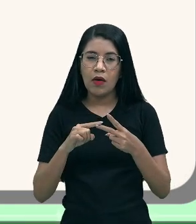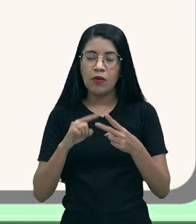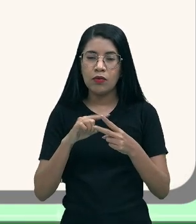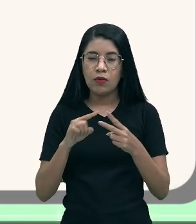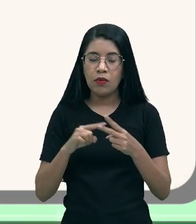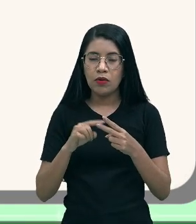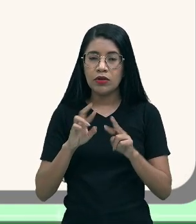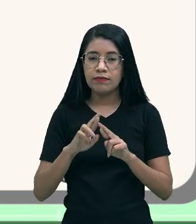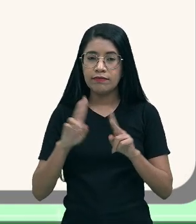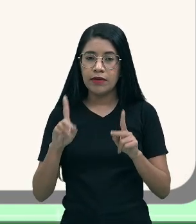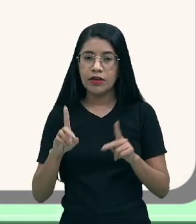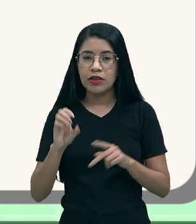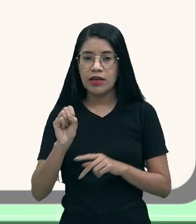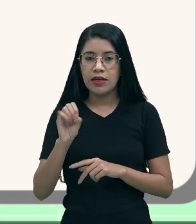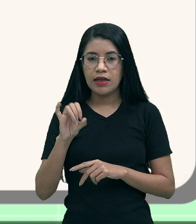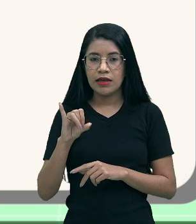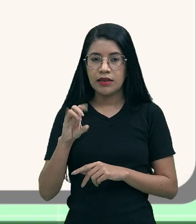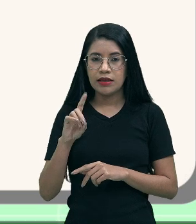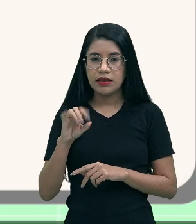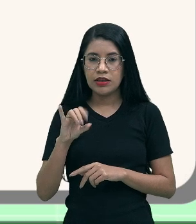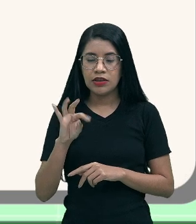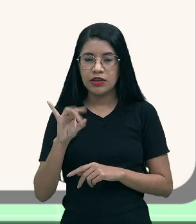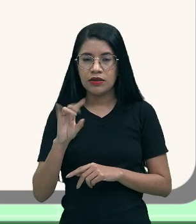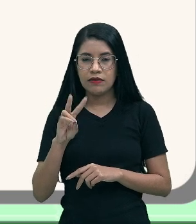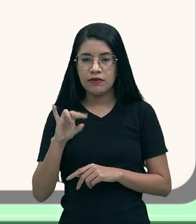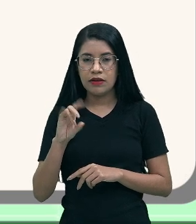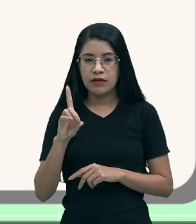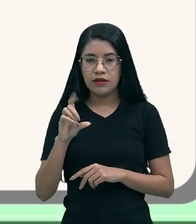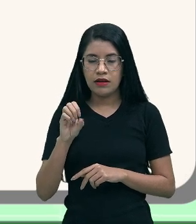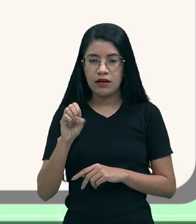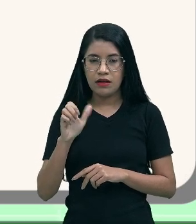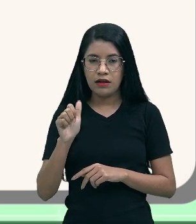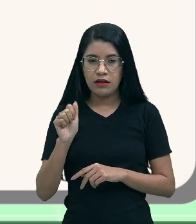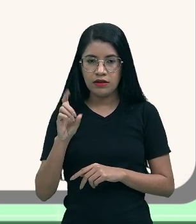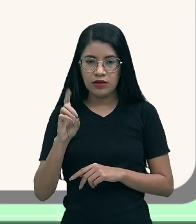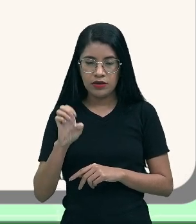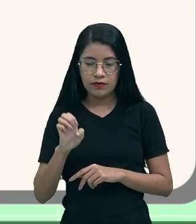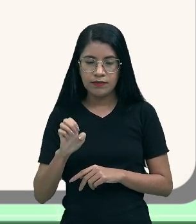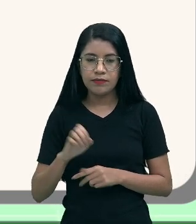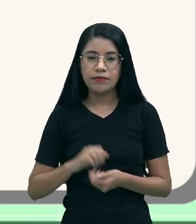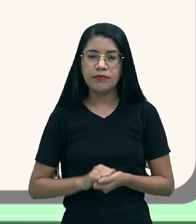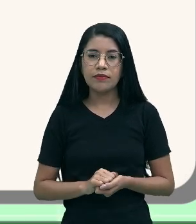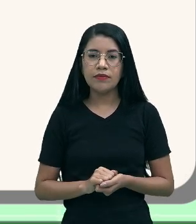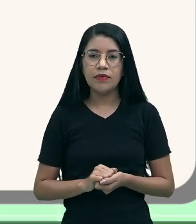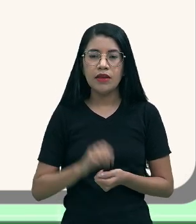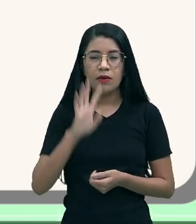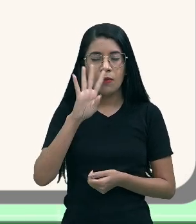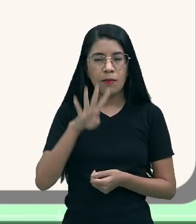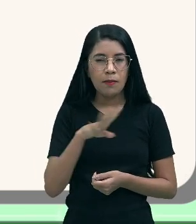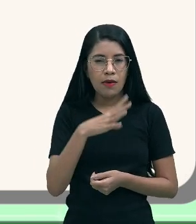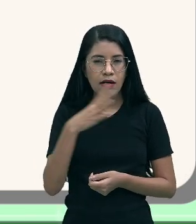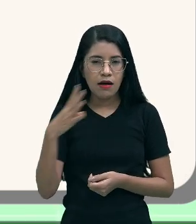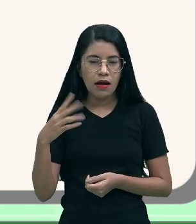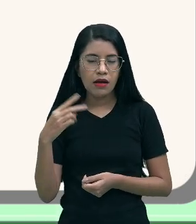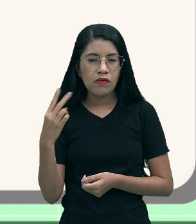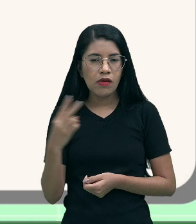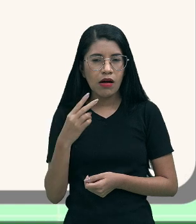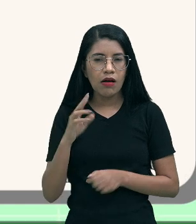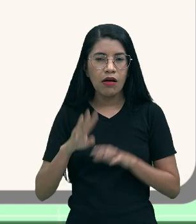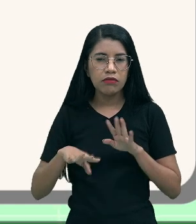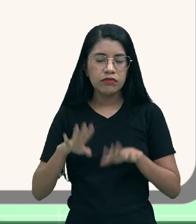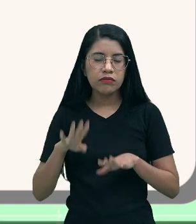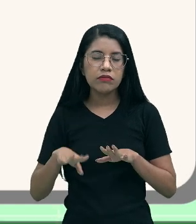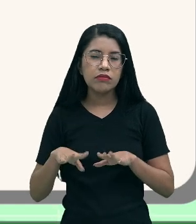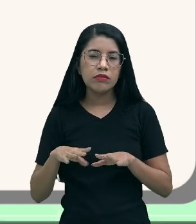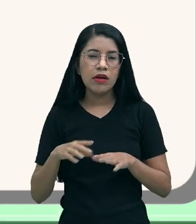importantes, eu coloquei aí para vocês uma pequena tabela mostrando alguns valores de resistividade